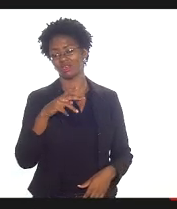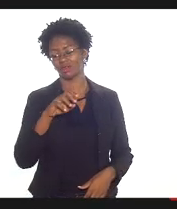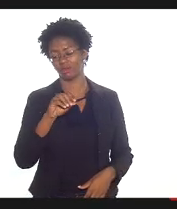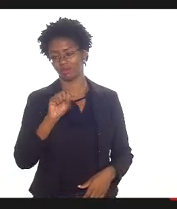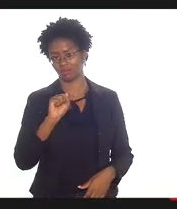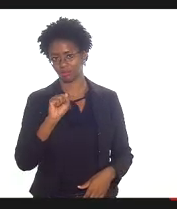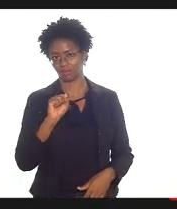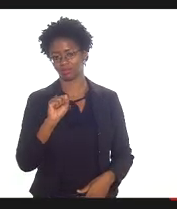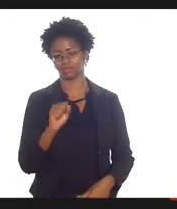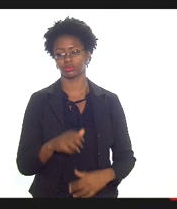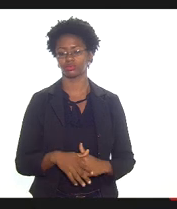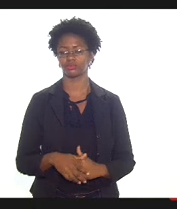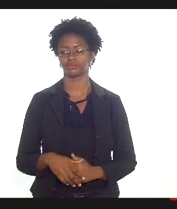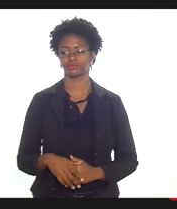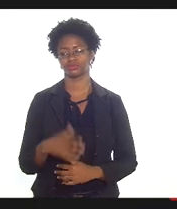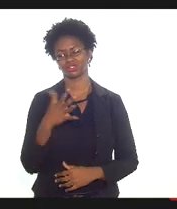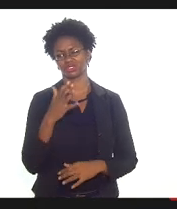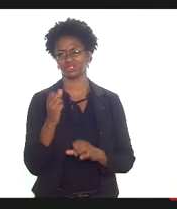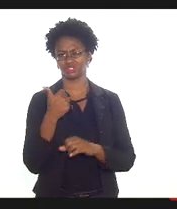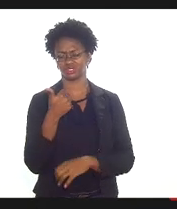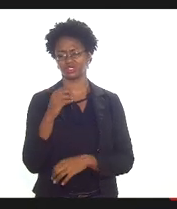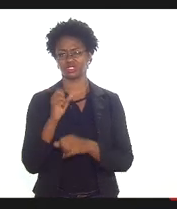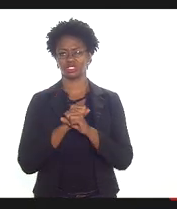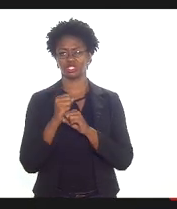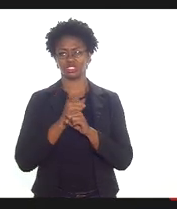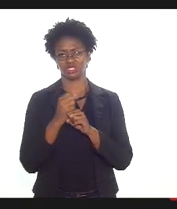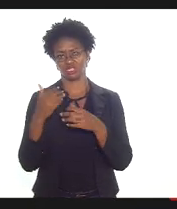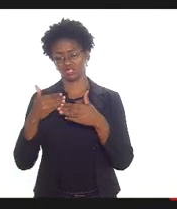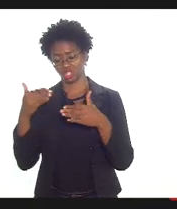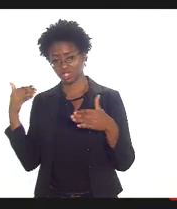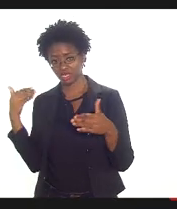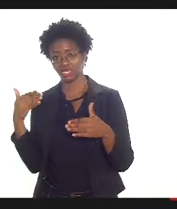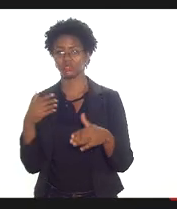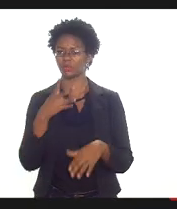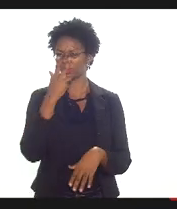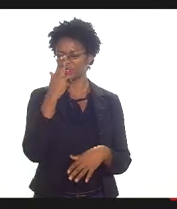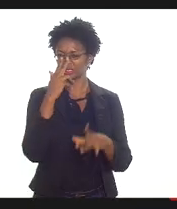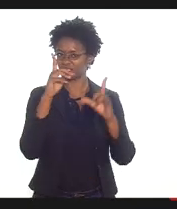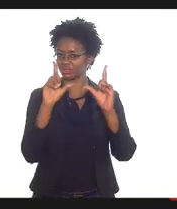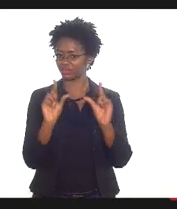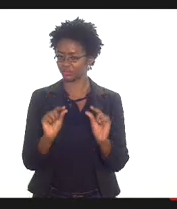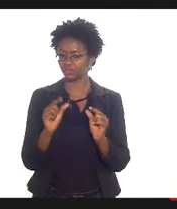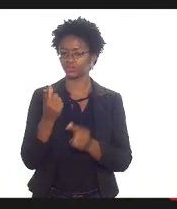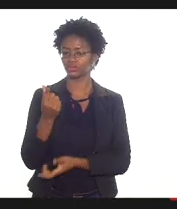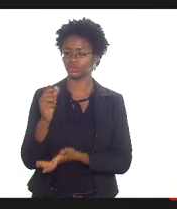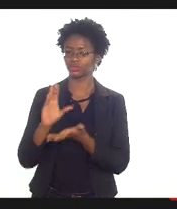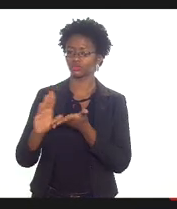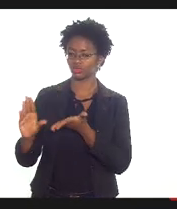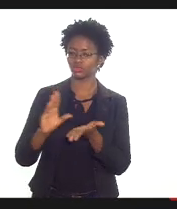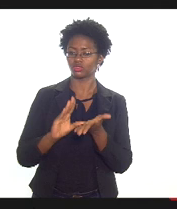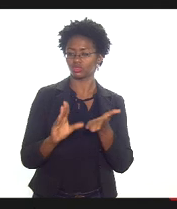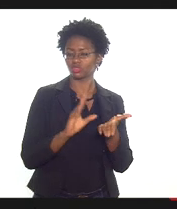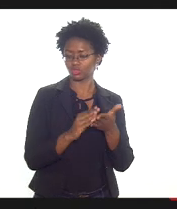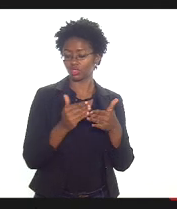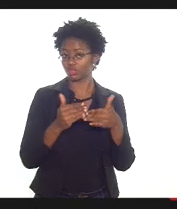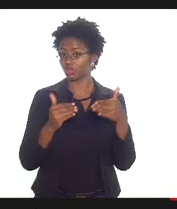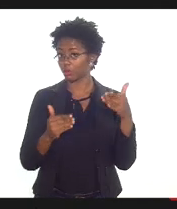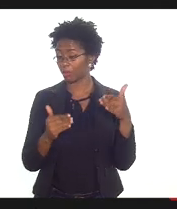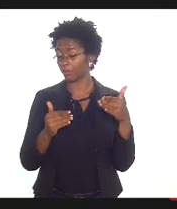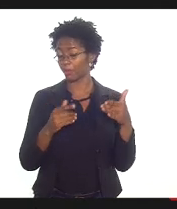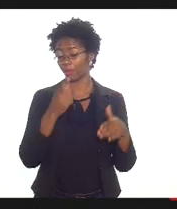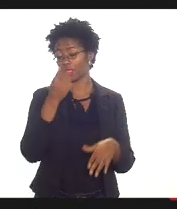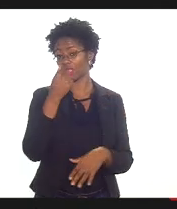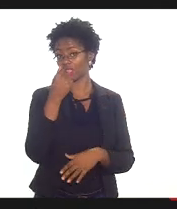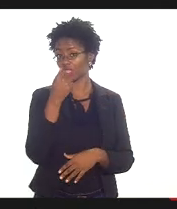partir de uns 10 anos atrás, ela começa a sofrer um declínio, os investimentos do pré-sal diminuindo